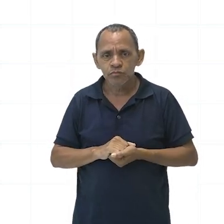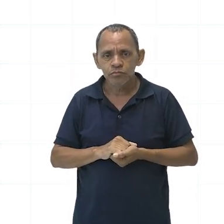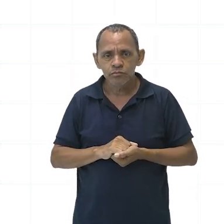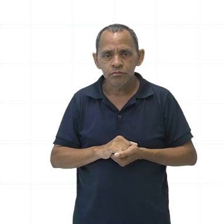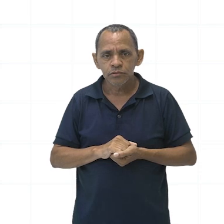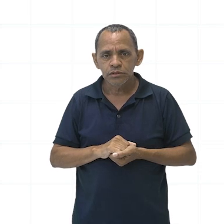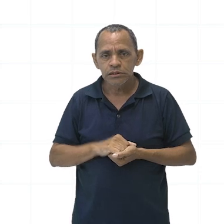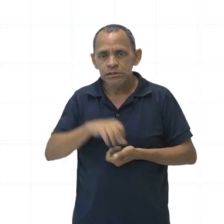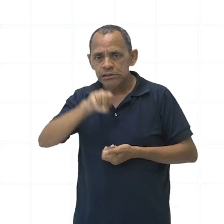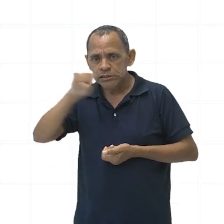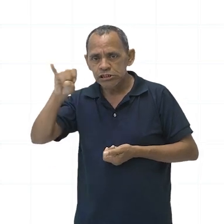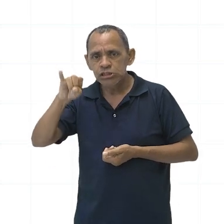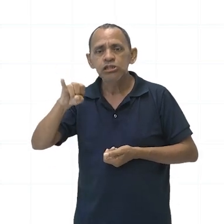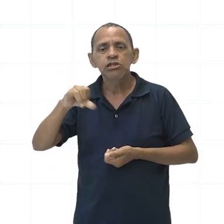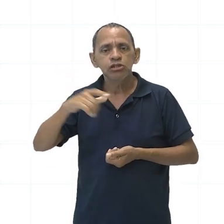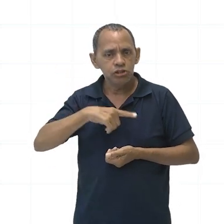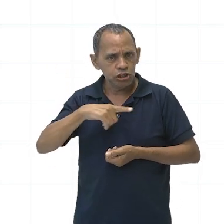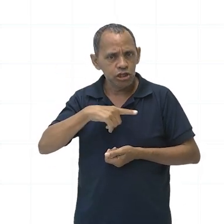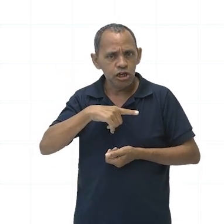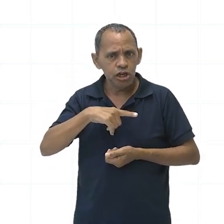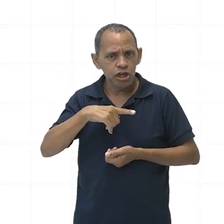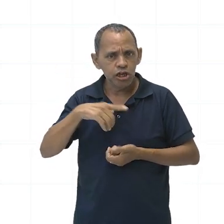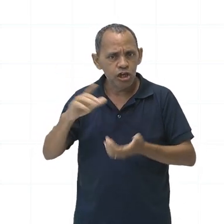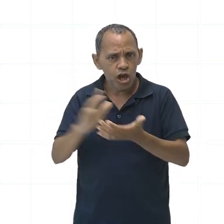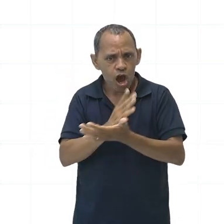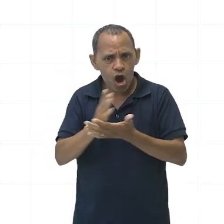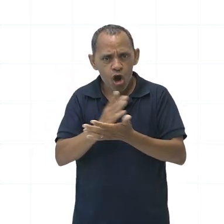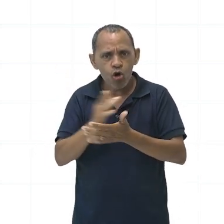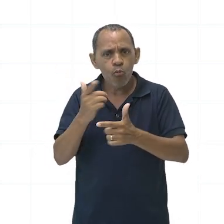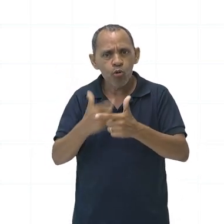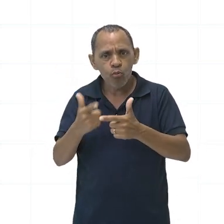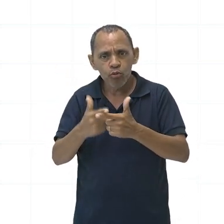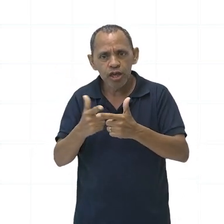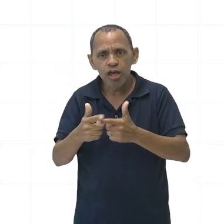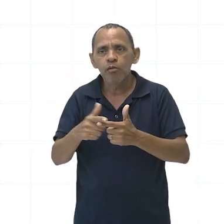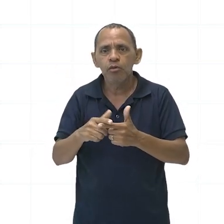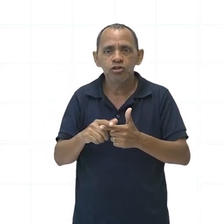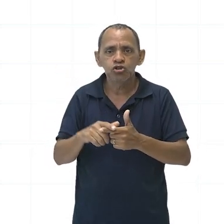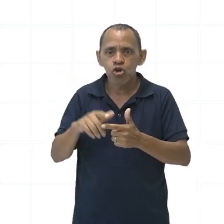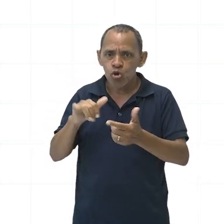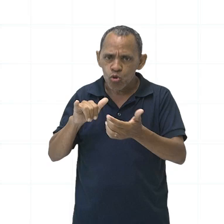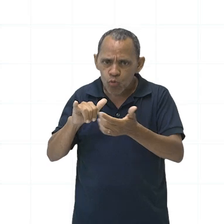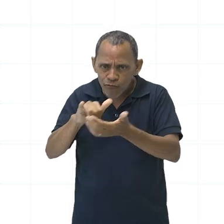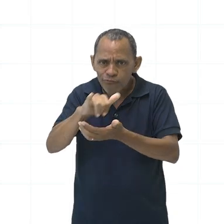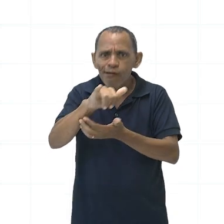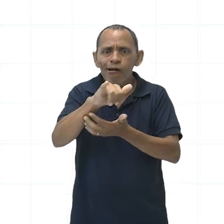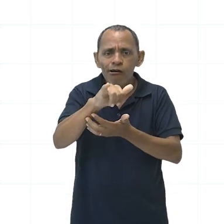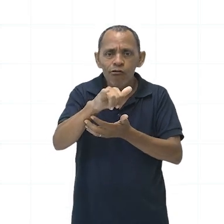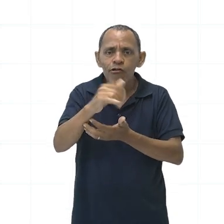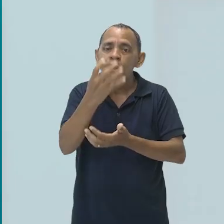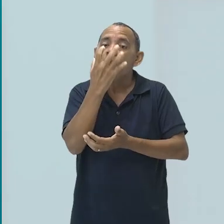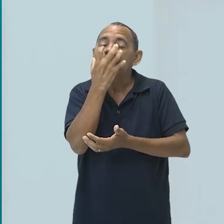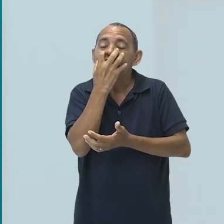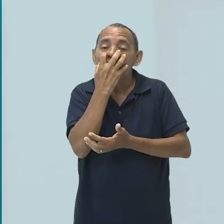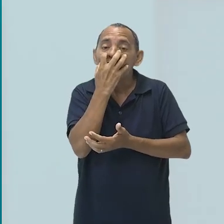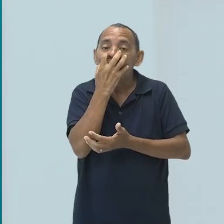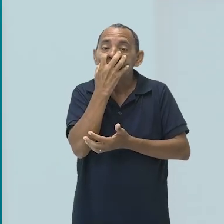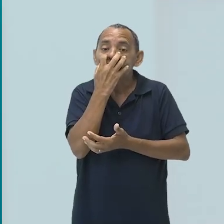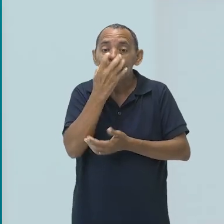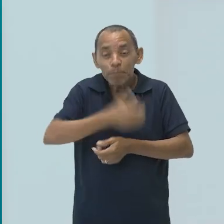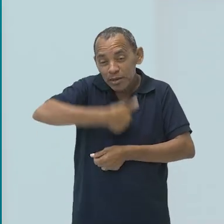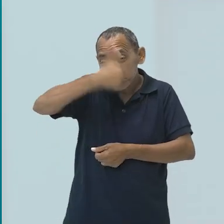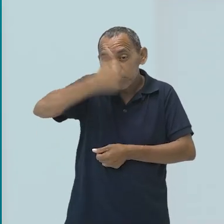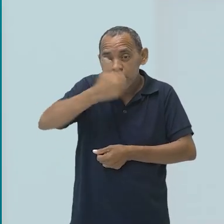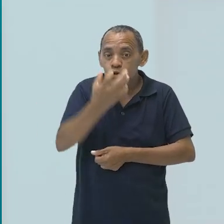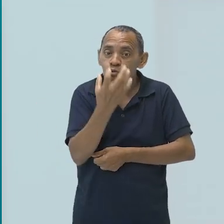caso de algum incidente, alguma coisa, as máscaras elas vão cair e você precisa colocar primeiro em você para depois auxiliar a